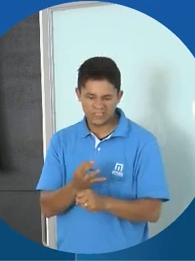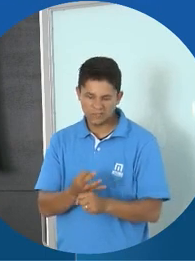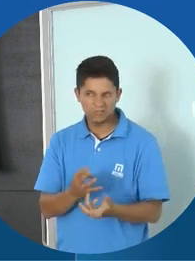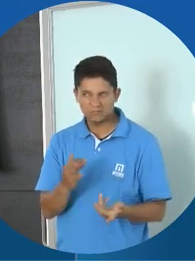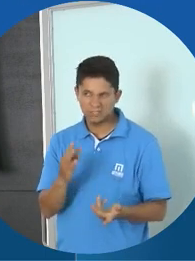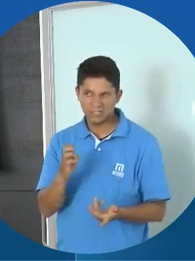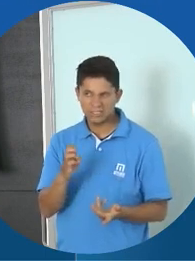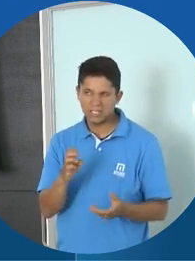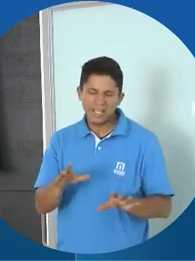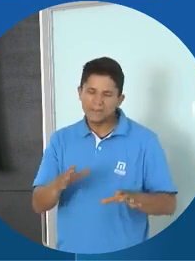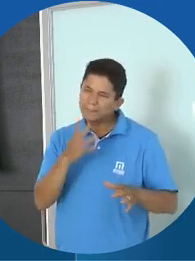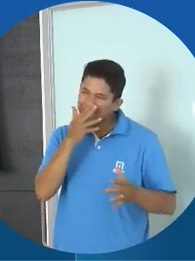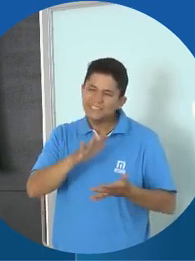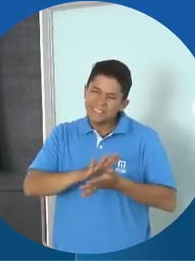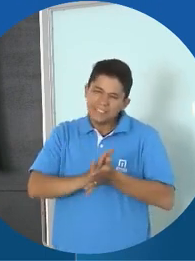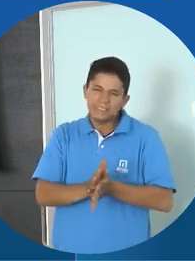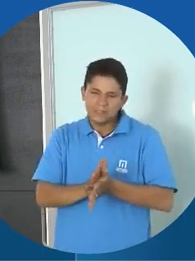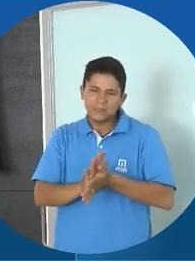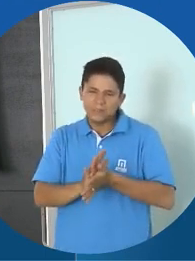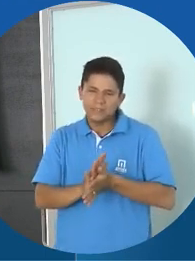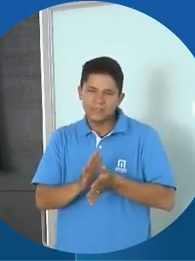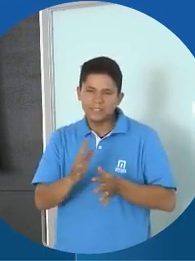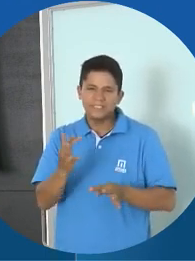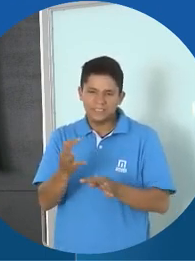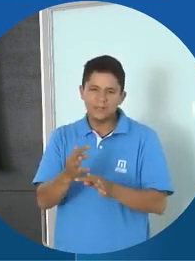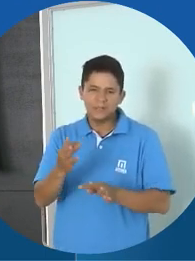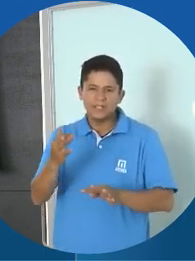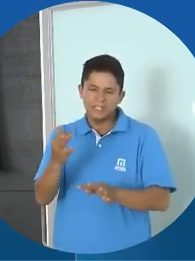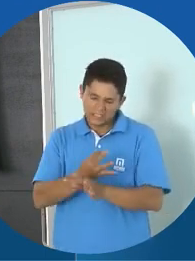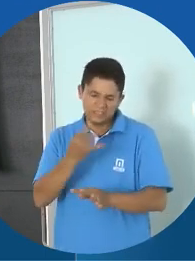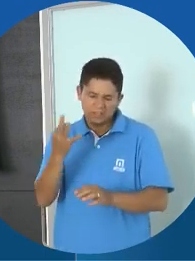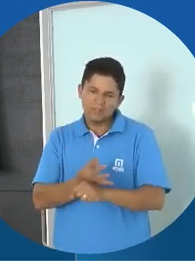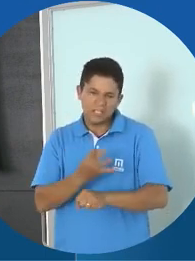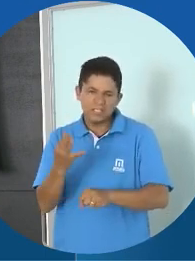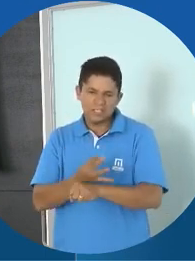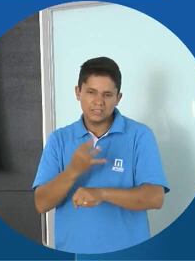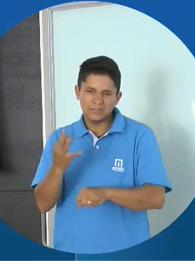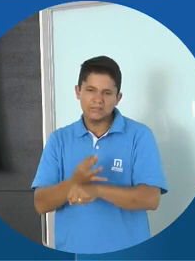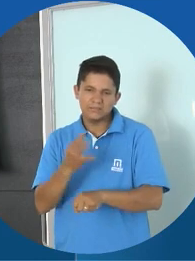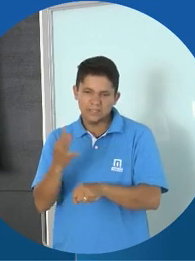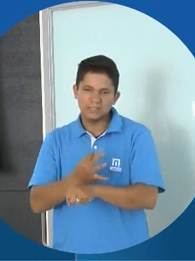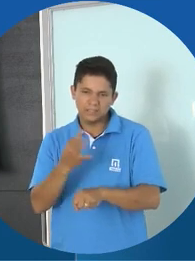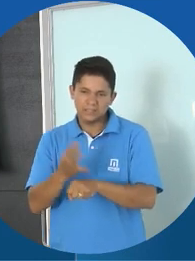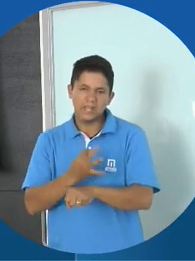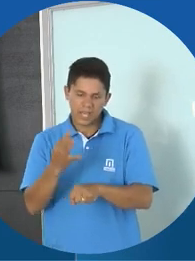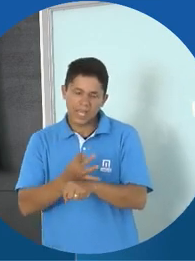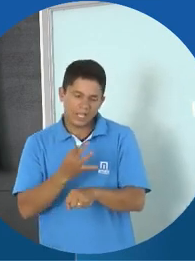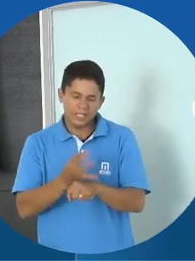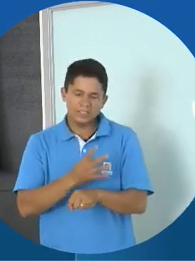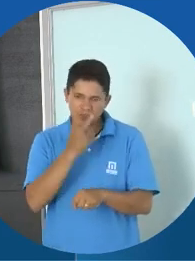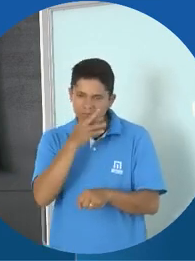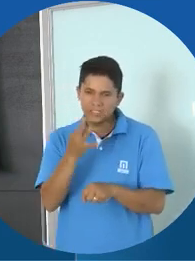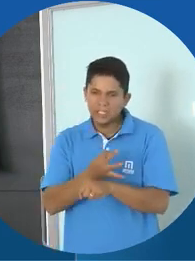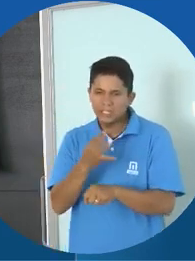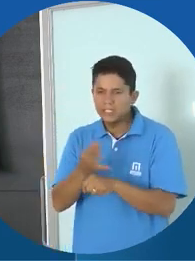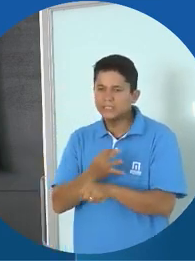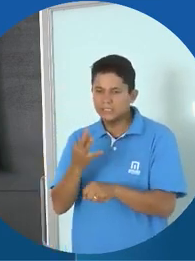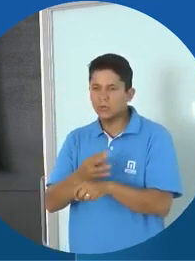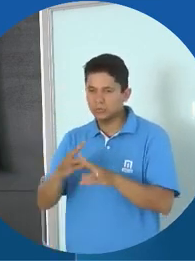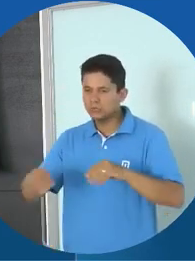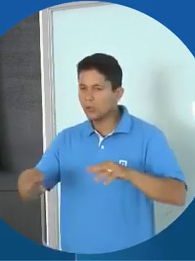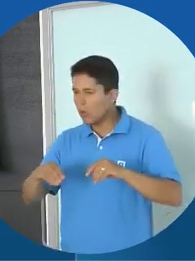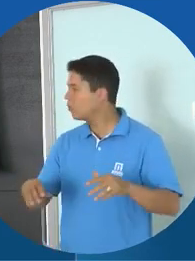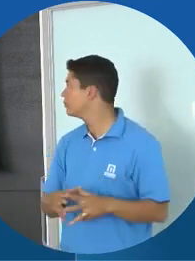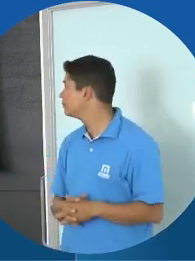Tratando um pouco de fundações profundas, esse aqui é um caso também que o Gabriel vai comentar, que era uma